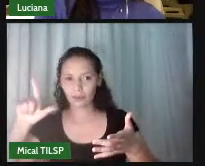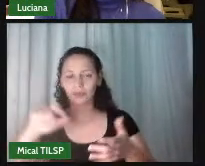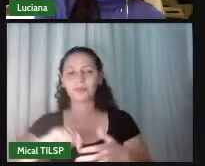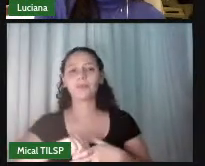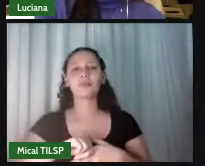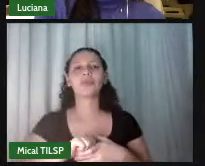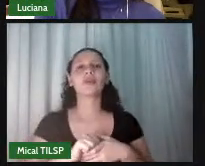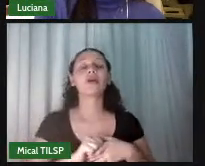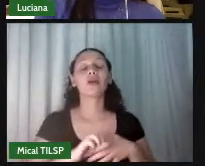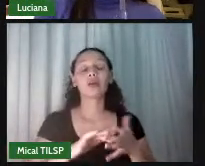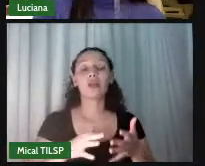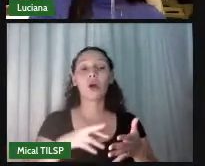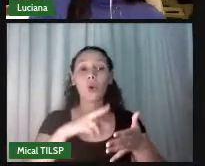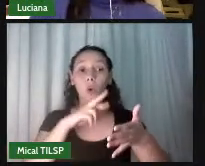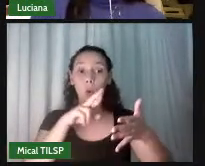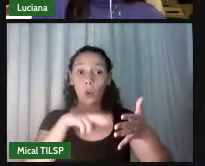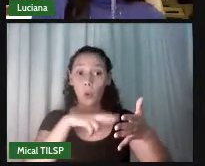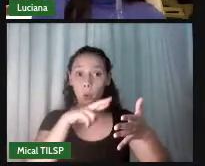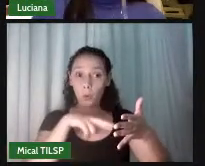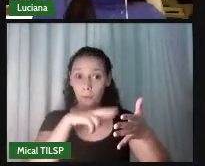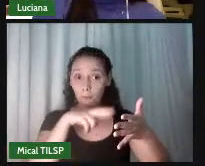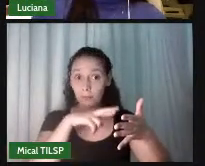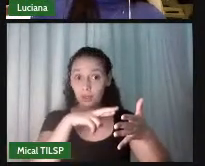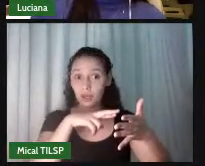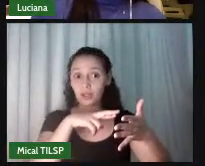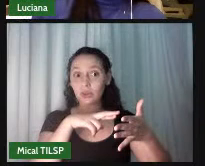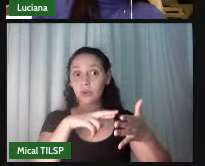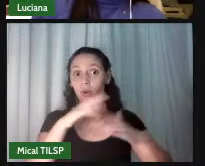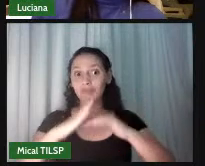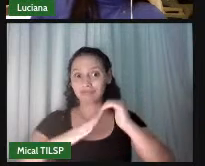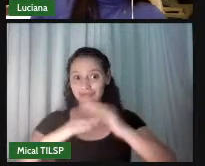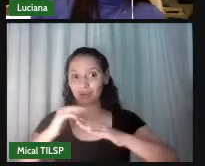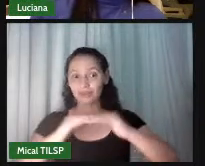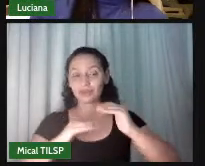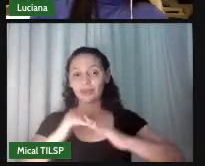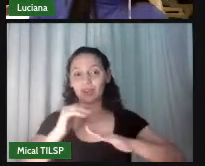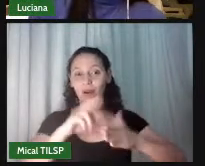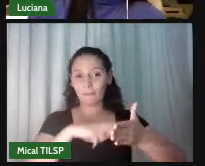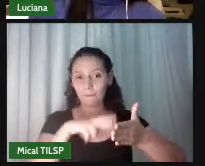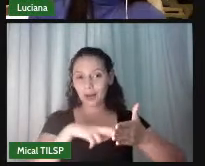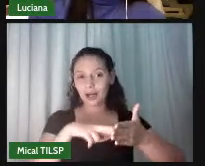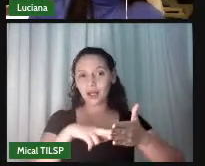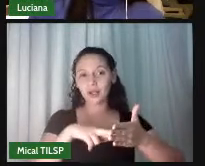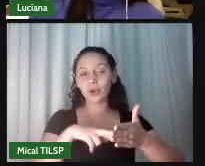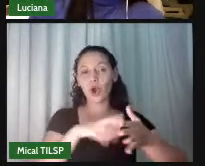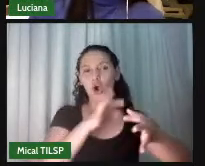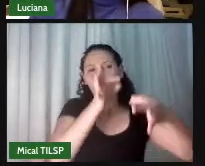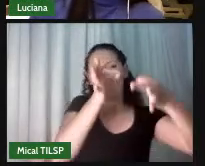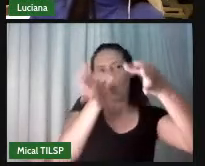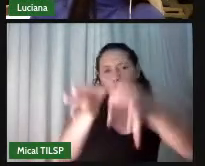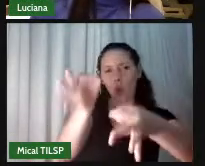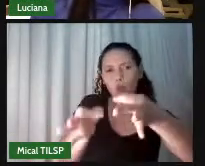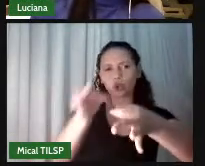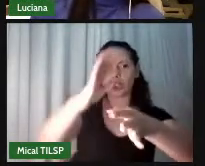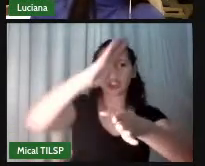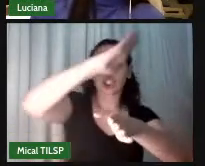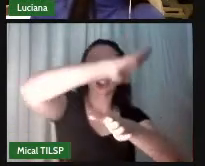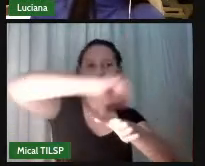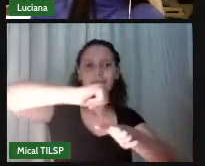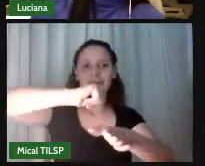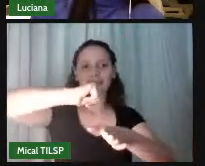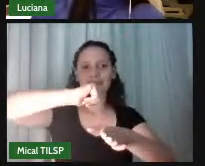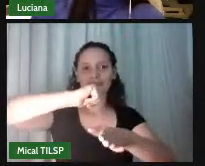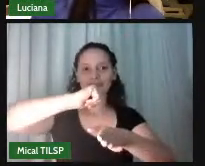é acionado por uma demanda judicial, ok? Então, aquela situação onde uma pessoa